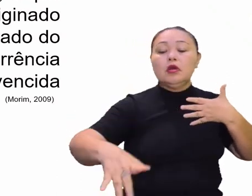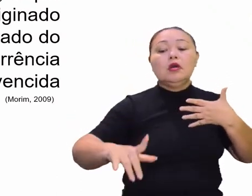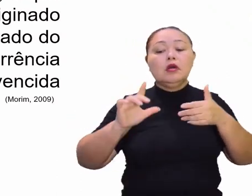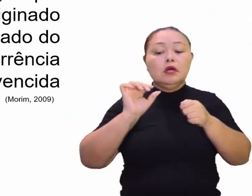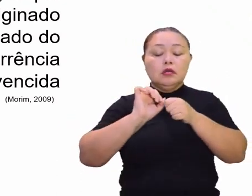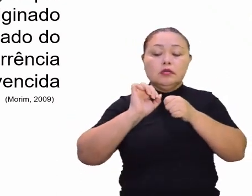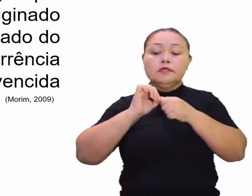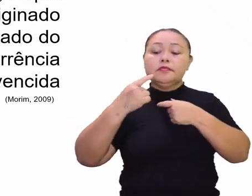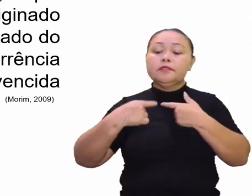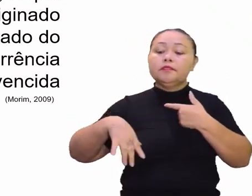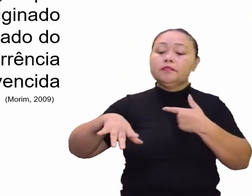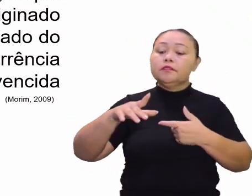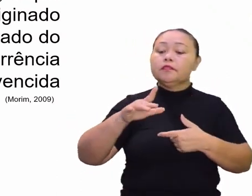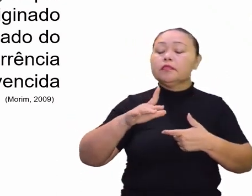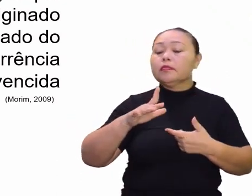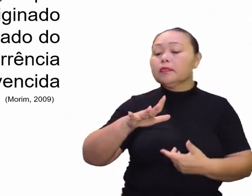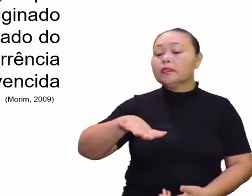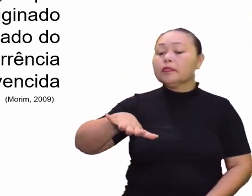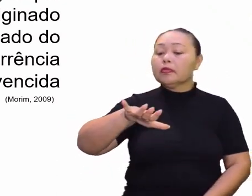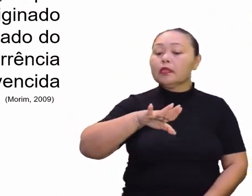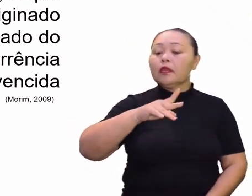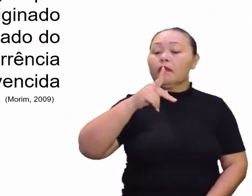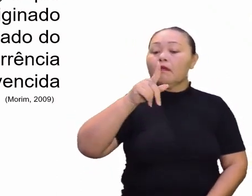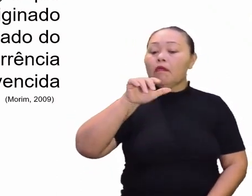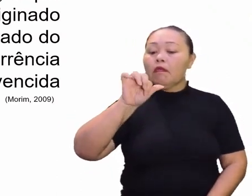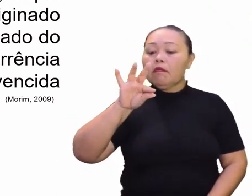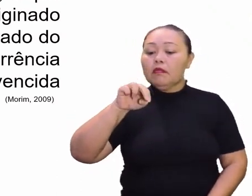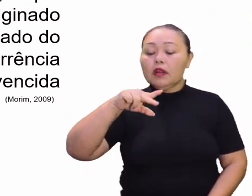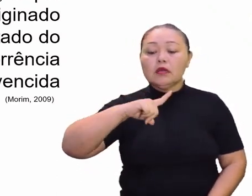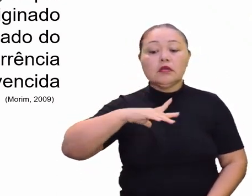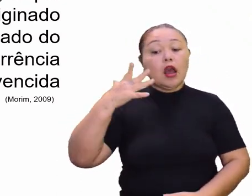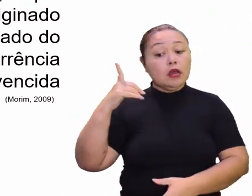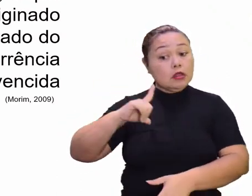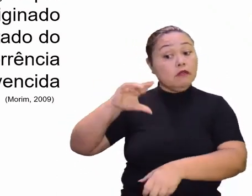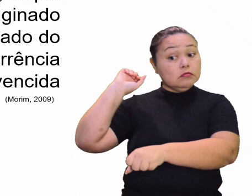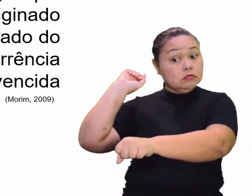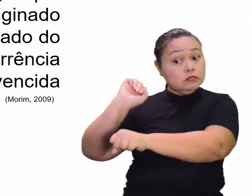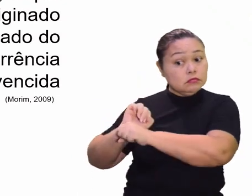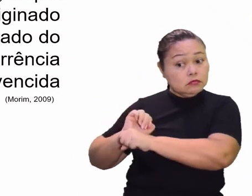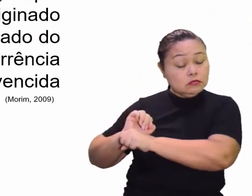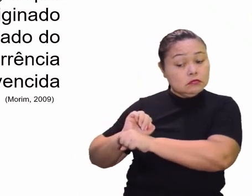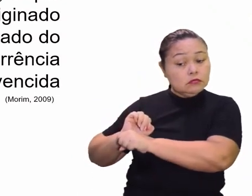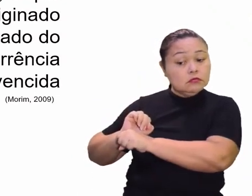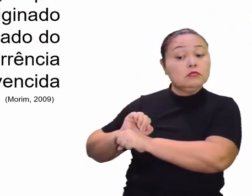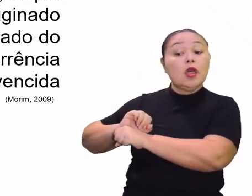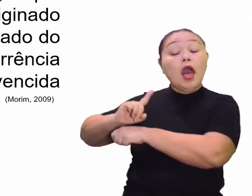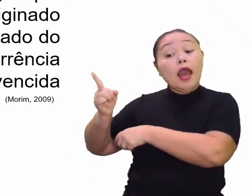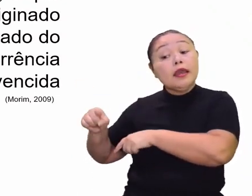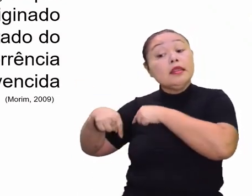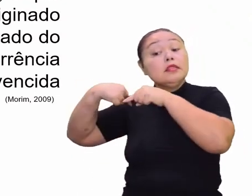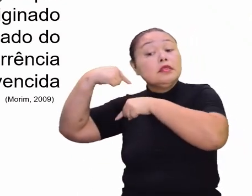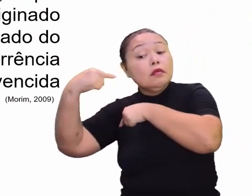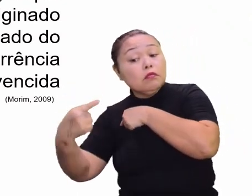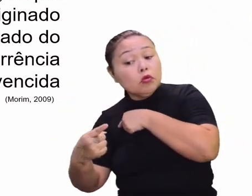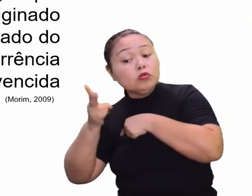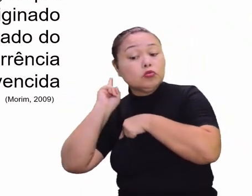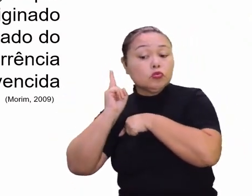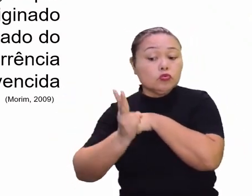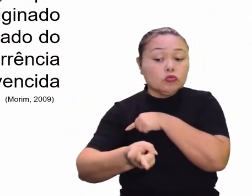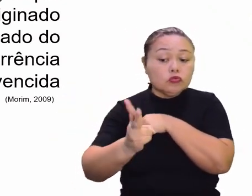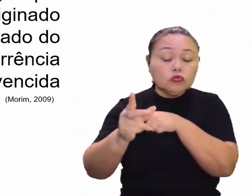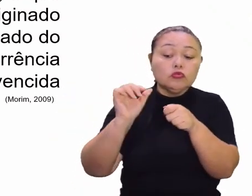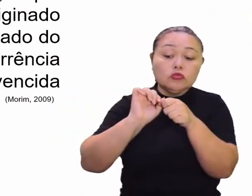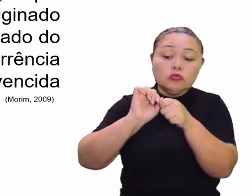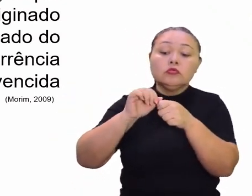guerra da Bacia Platina. E você tem que lembrar o seguinte, houve a paralisação e a retomada foi a